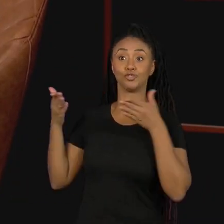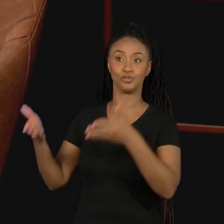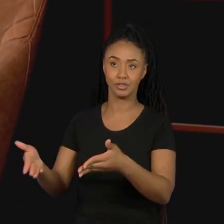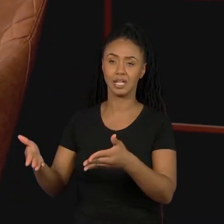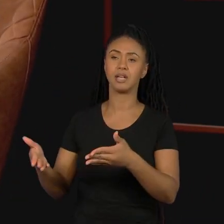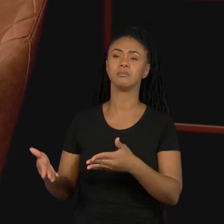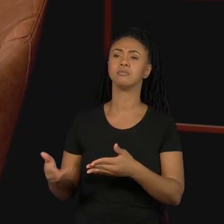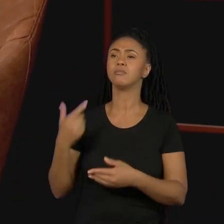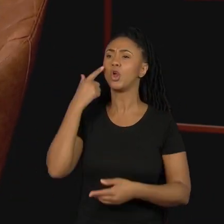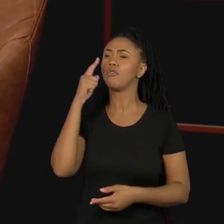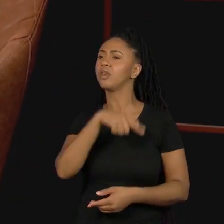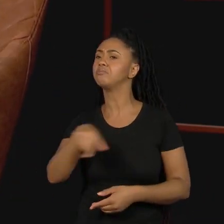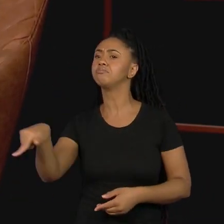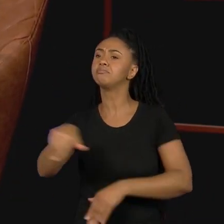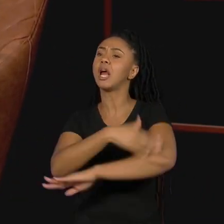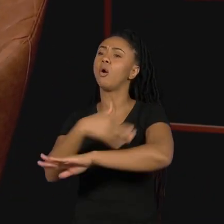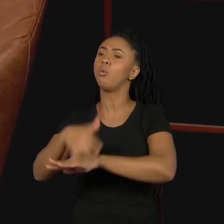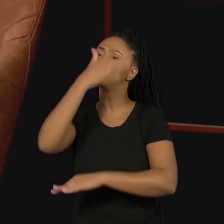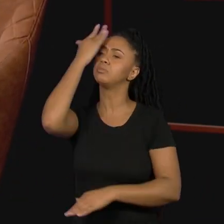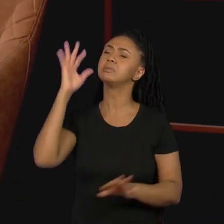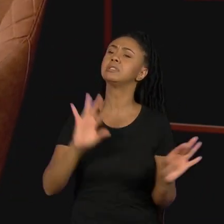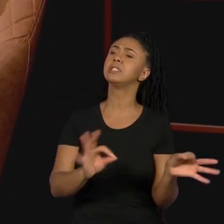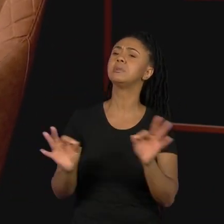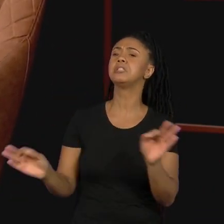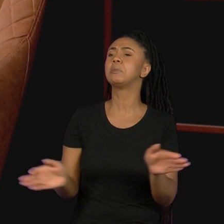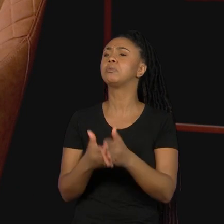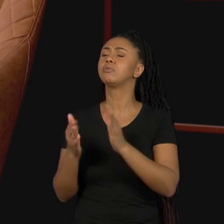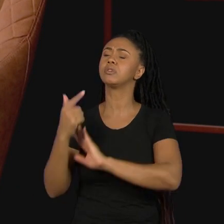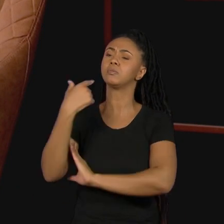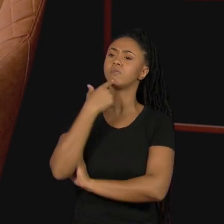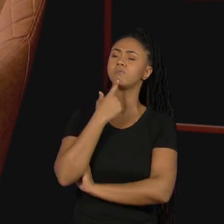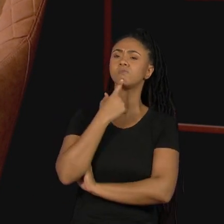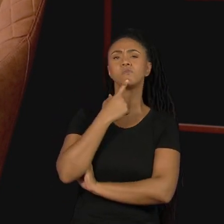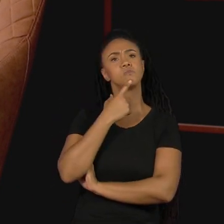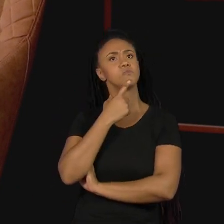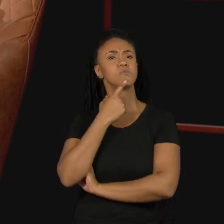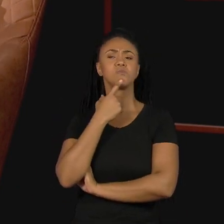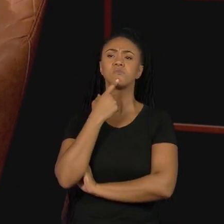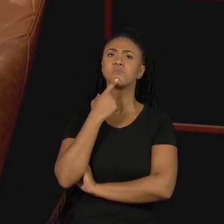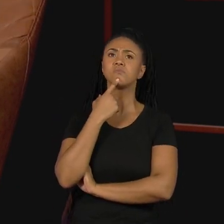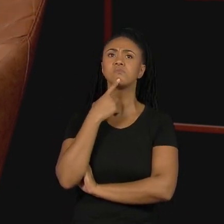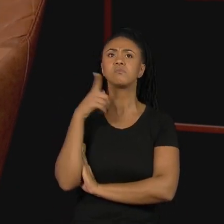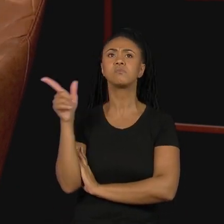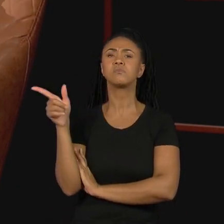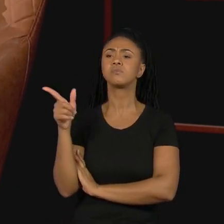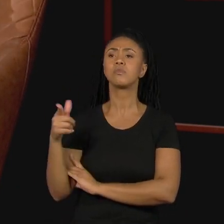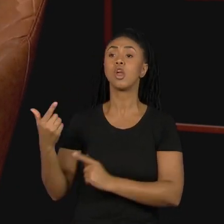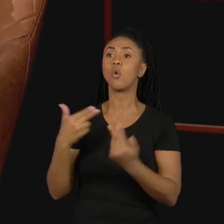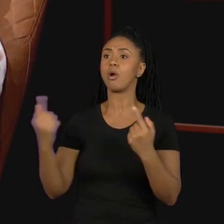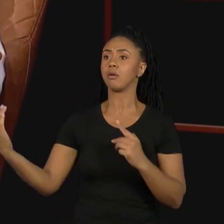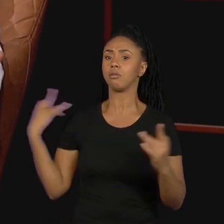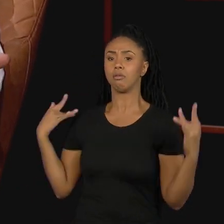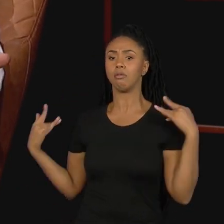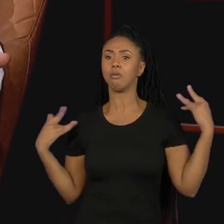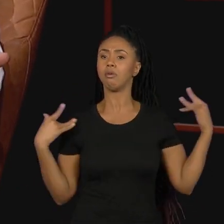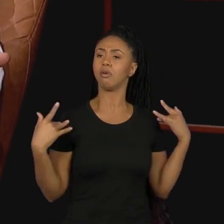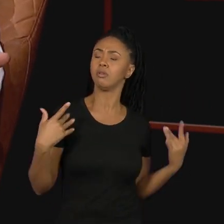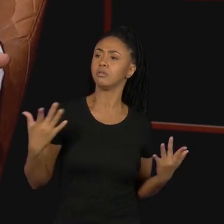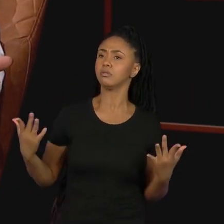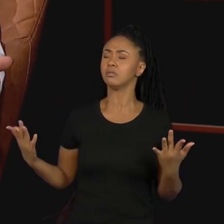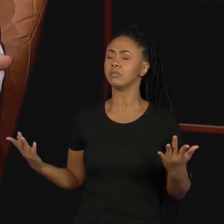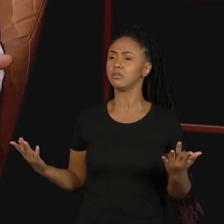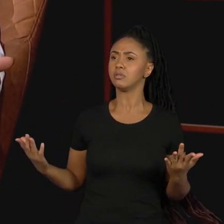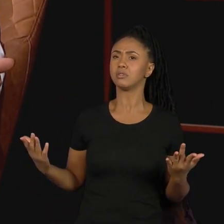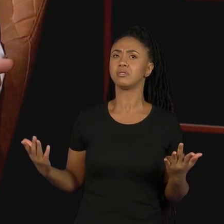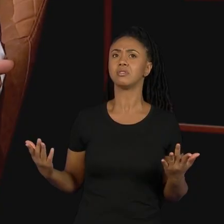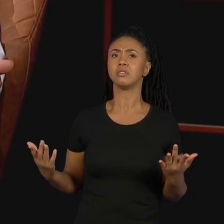os hippies de rua, fiquei chocado com o papo deles. Não era aquele, meu, não, era culto. A